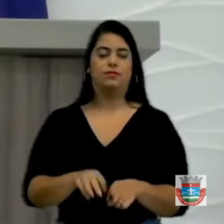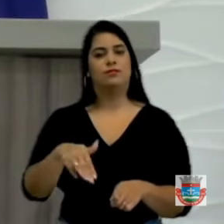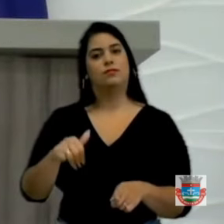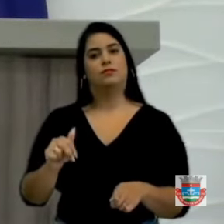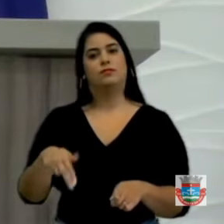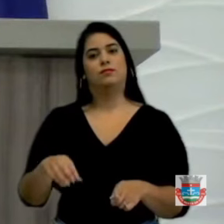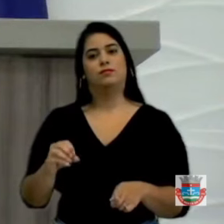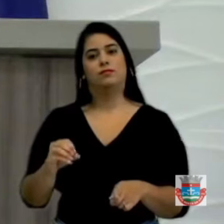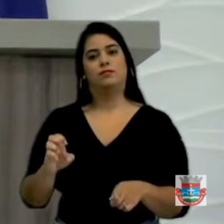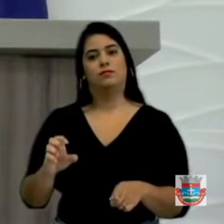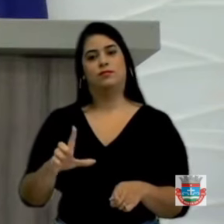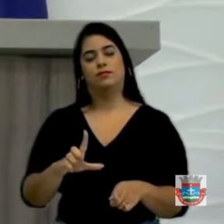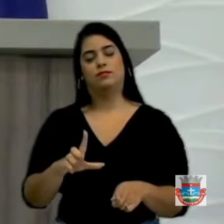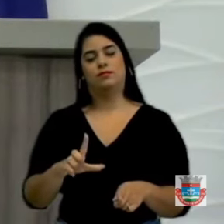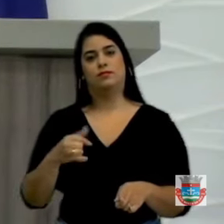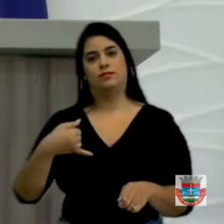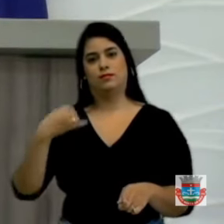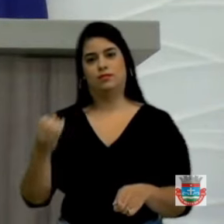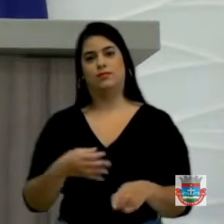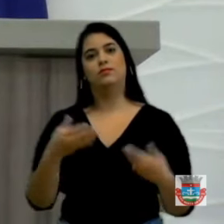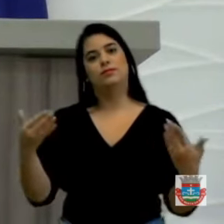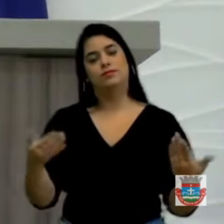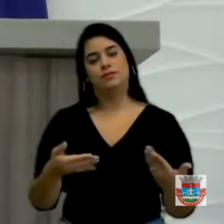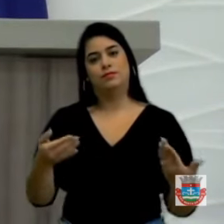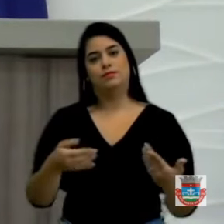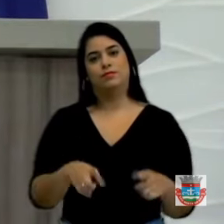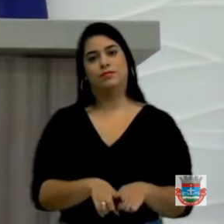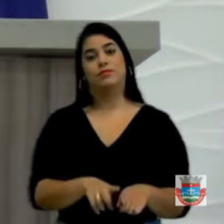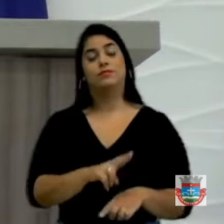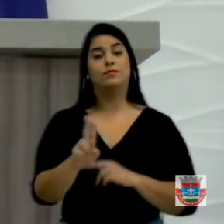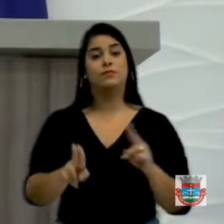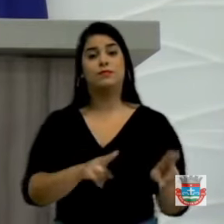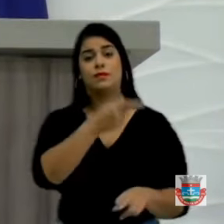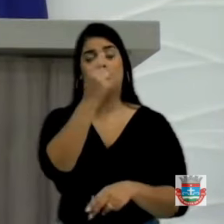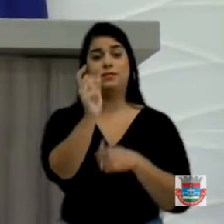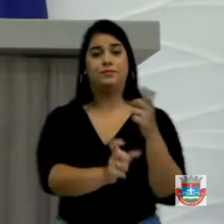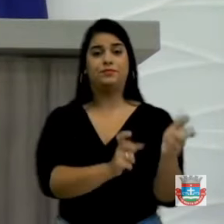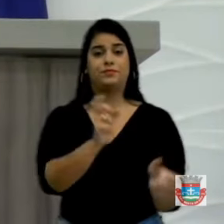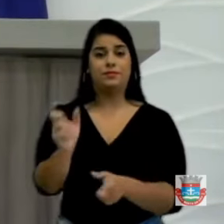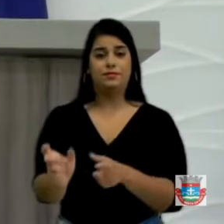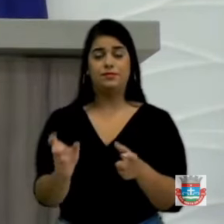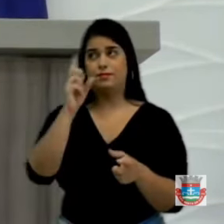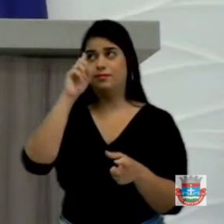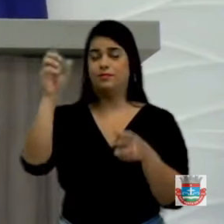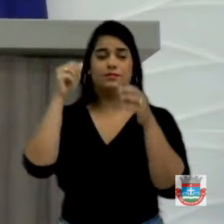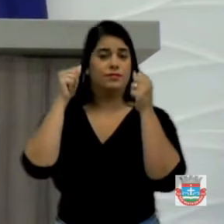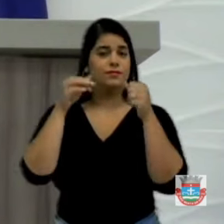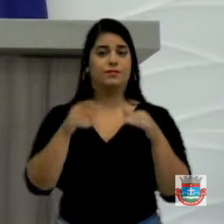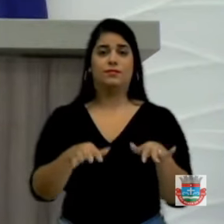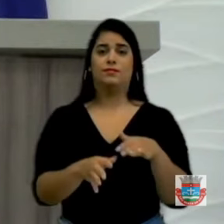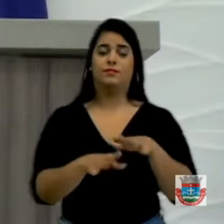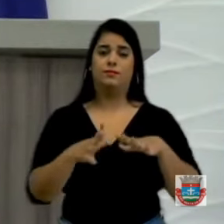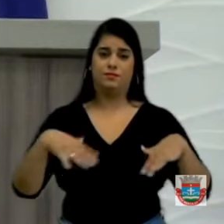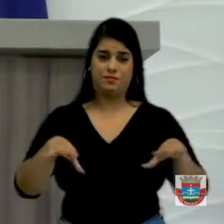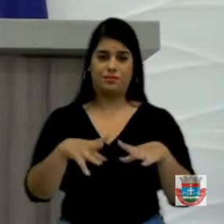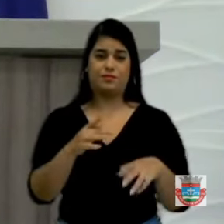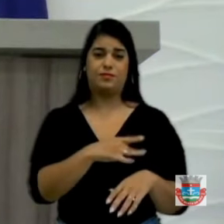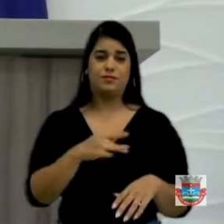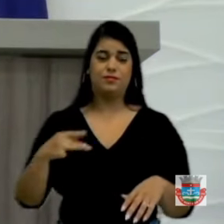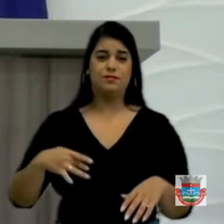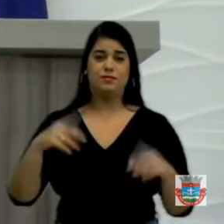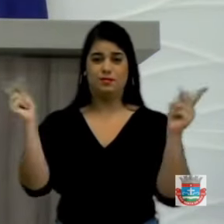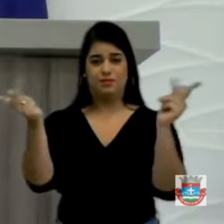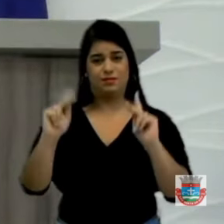Cadete, que faz aniversário hoje. E em nome dessas pessoas, eu quero que Deus abençoe todos vocês, dê muita saúde e